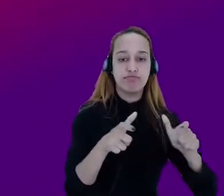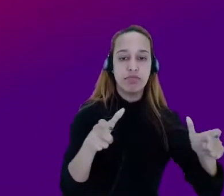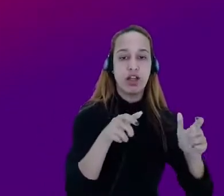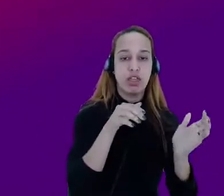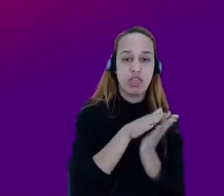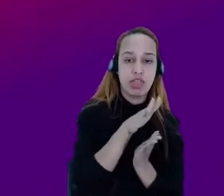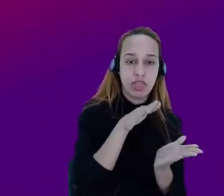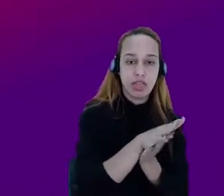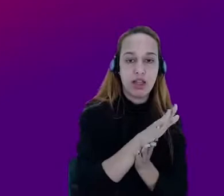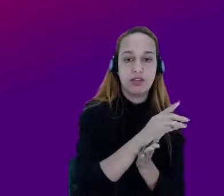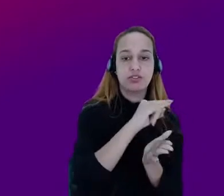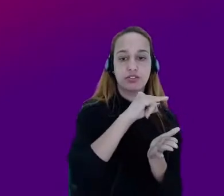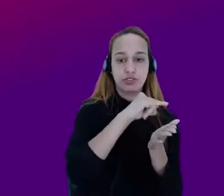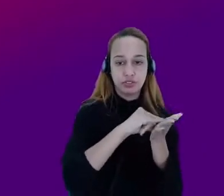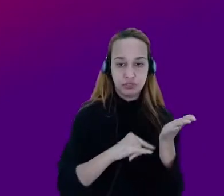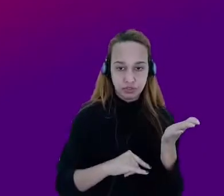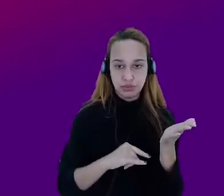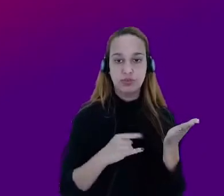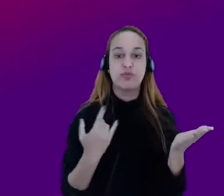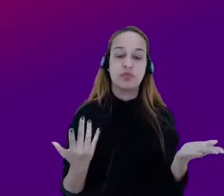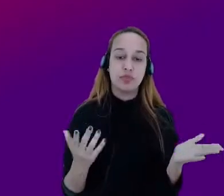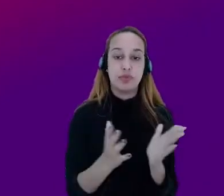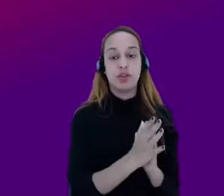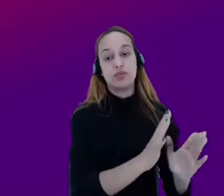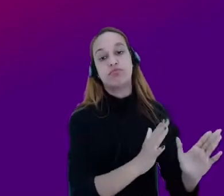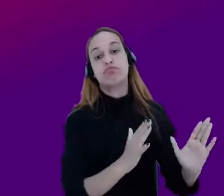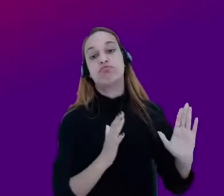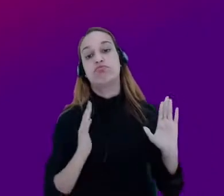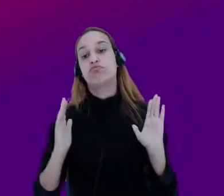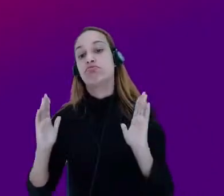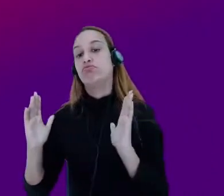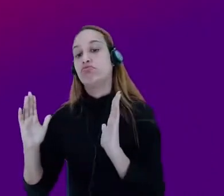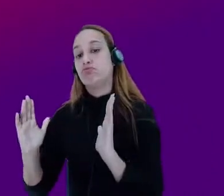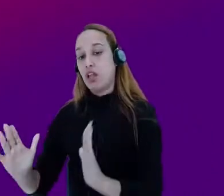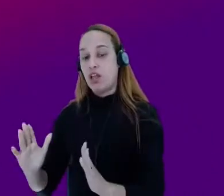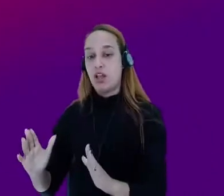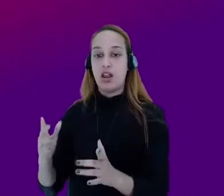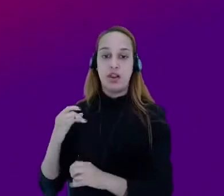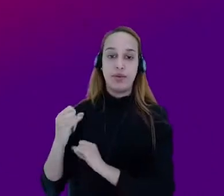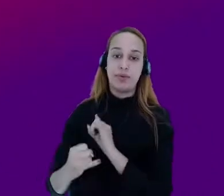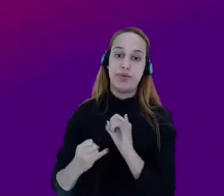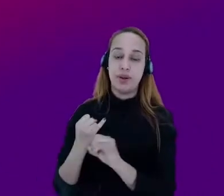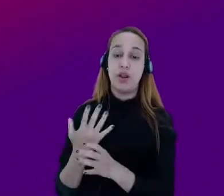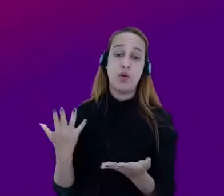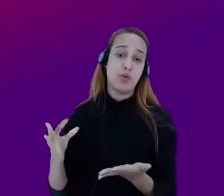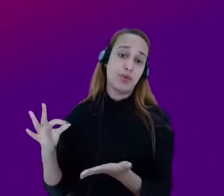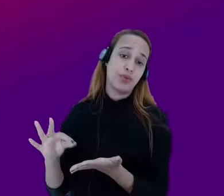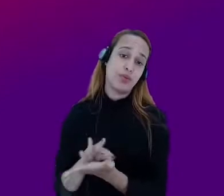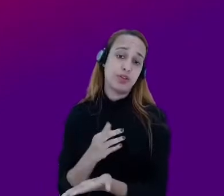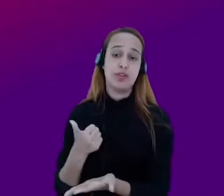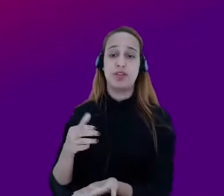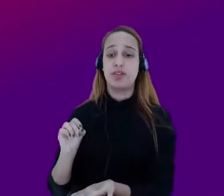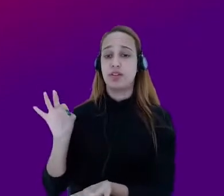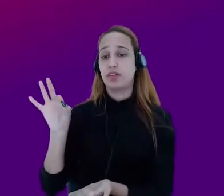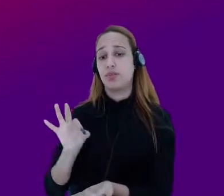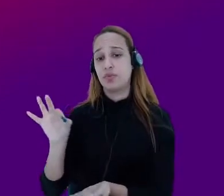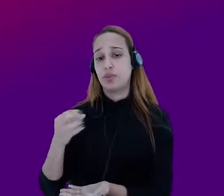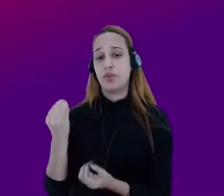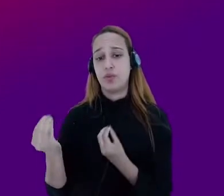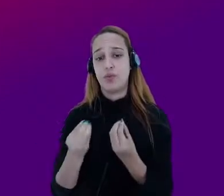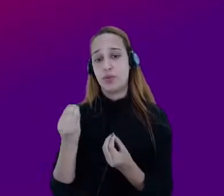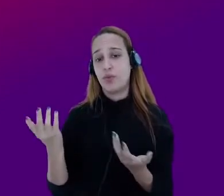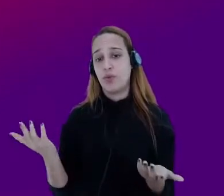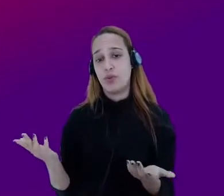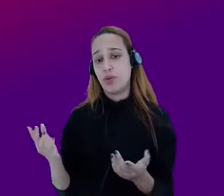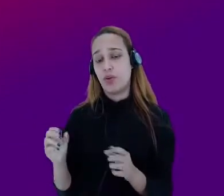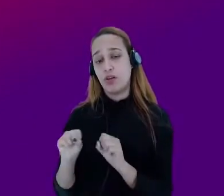de documentos, para uma situação totalmente virtual. Hoje a gente assina 100% dos documentos por uma